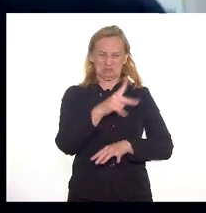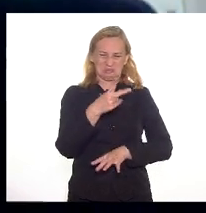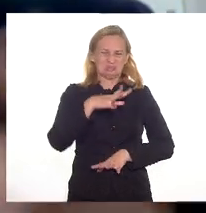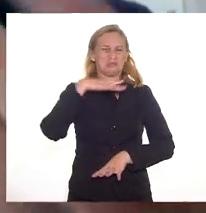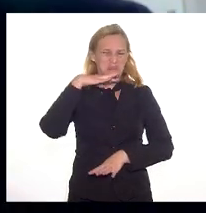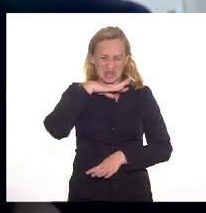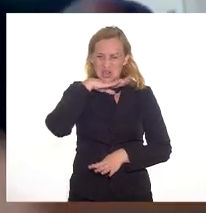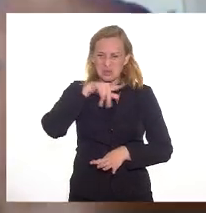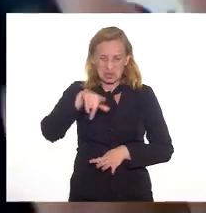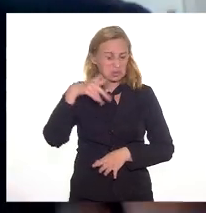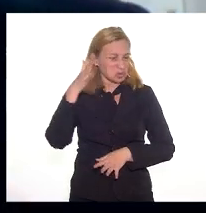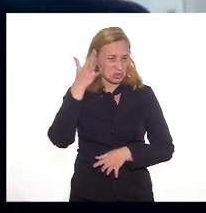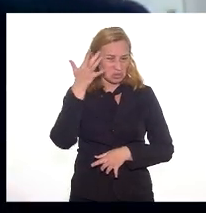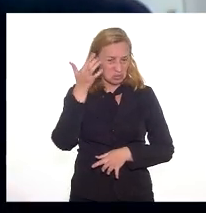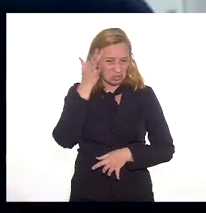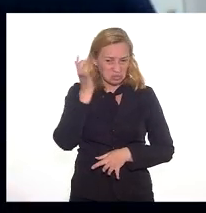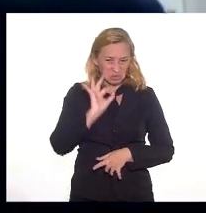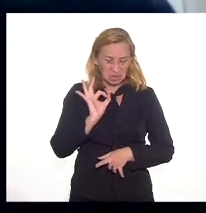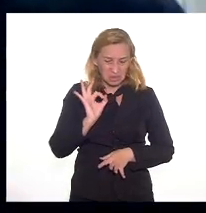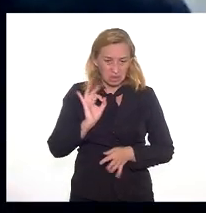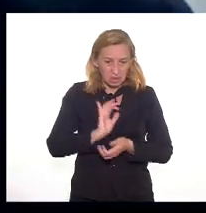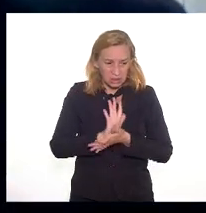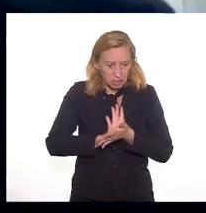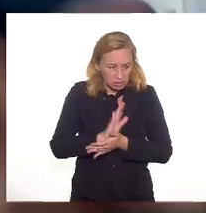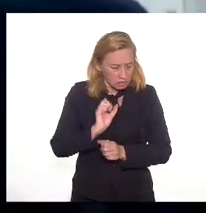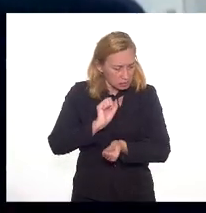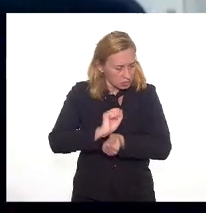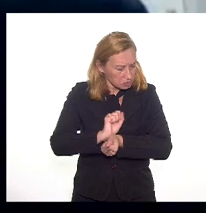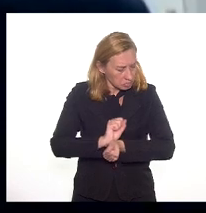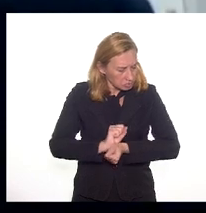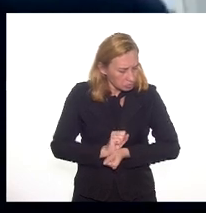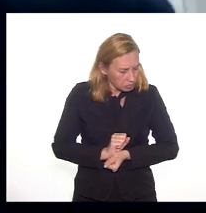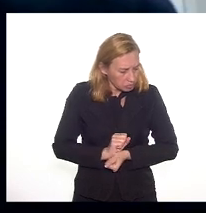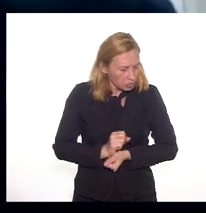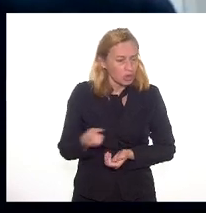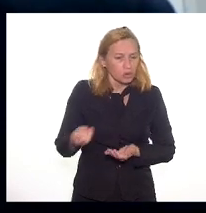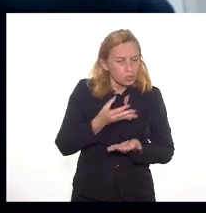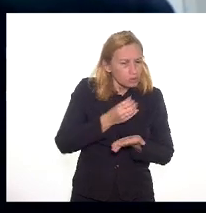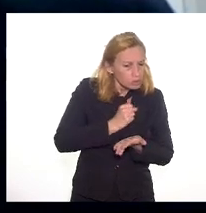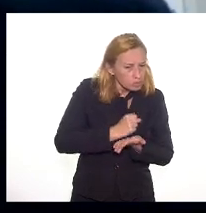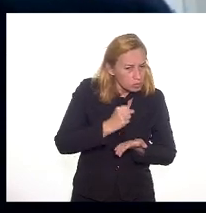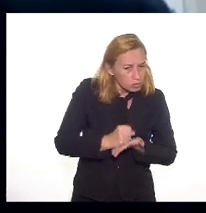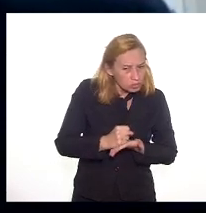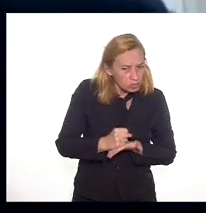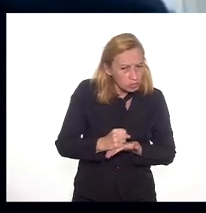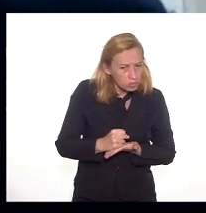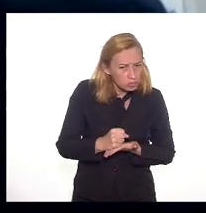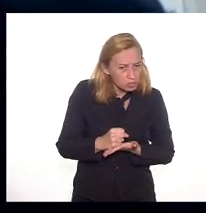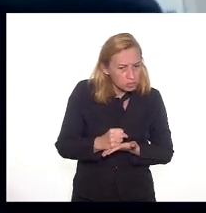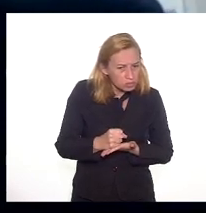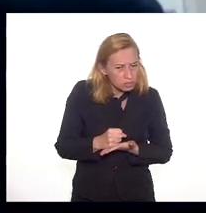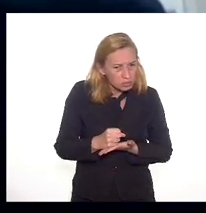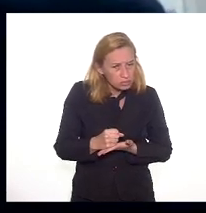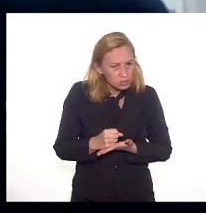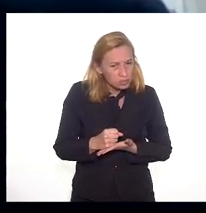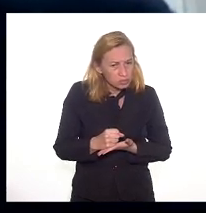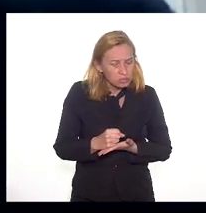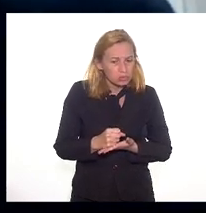nas licitações de campos de exploração e produção dos novos contratos, a cláusula de waiver não é mais